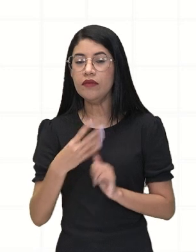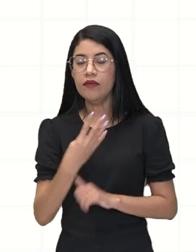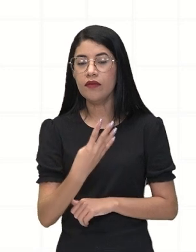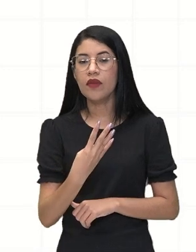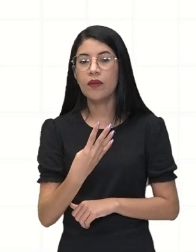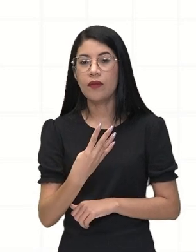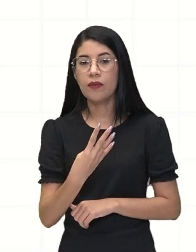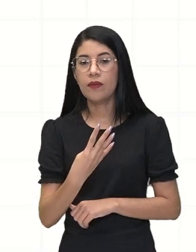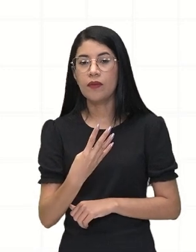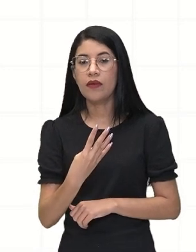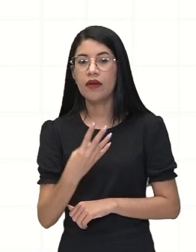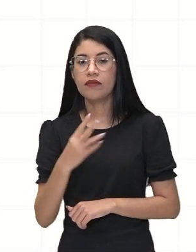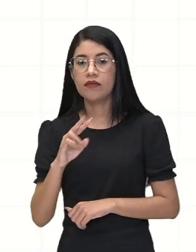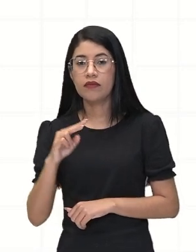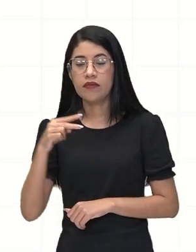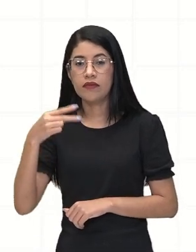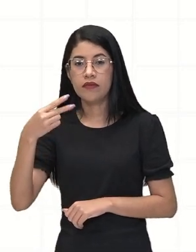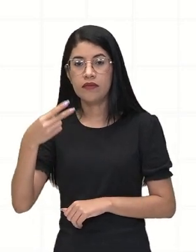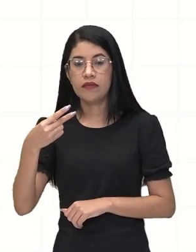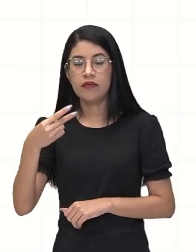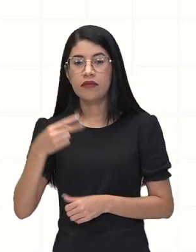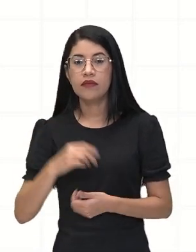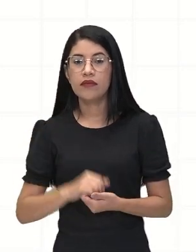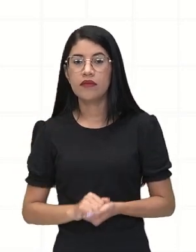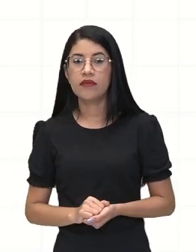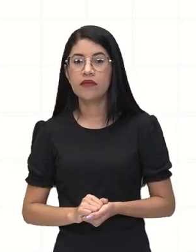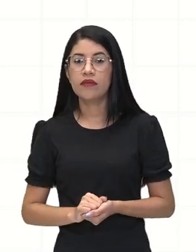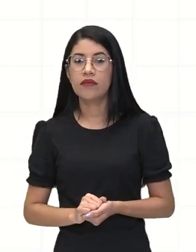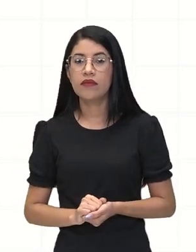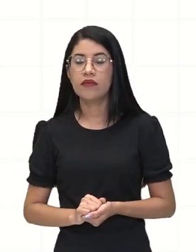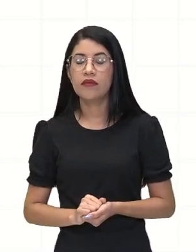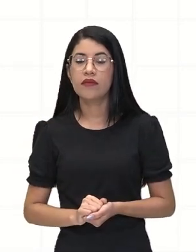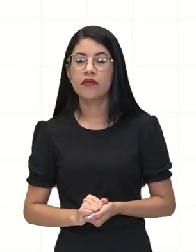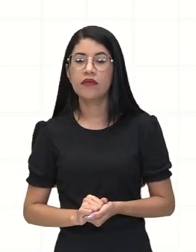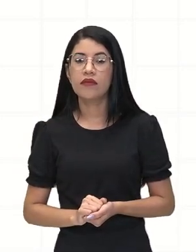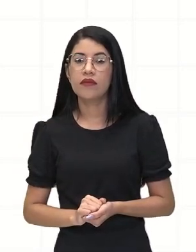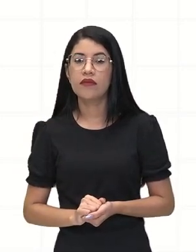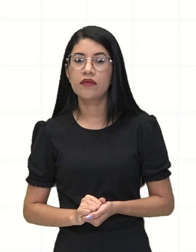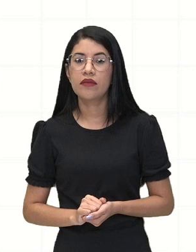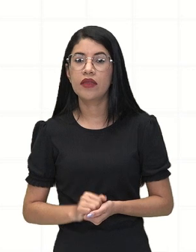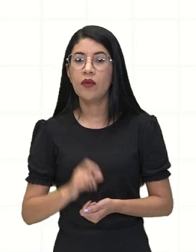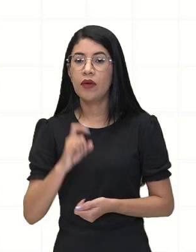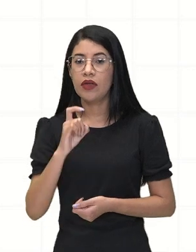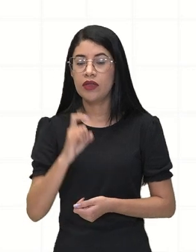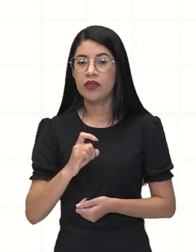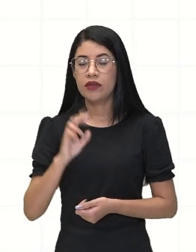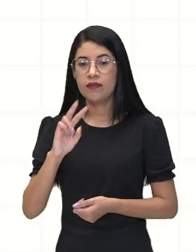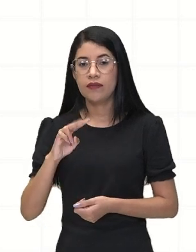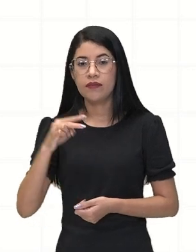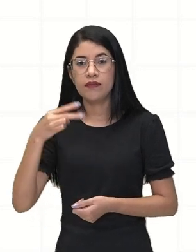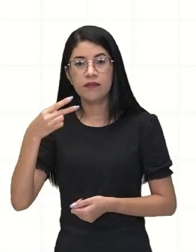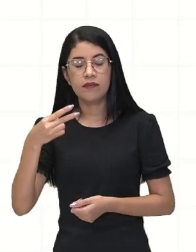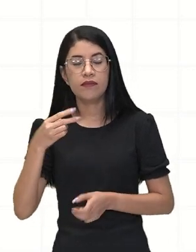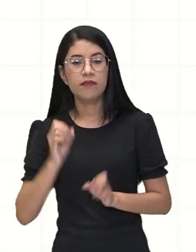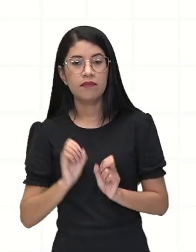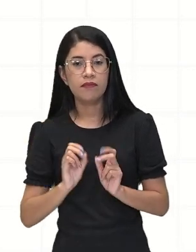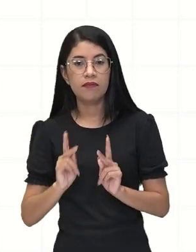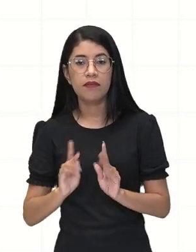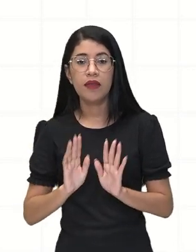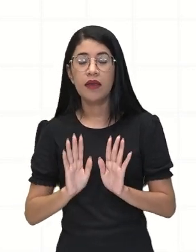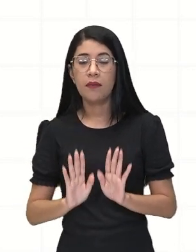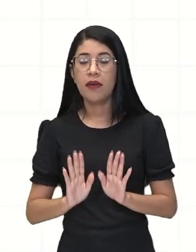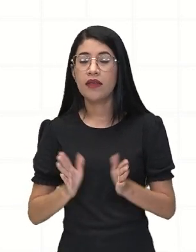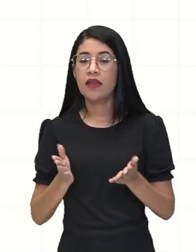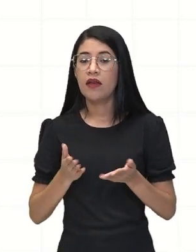quadrado? É. Então vai ficar 4 ao quadrado. X ao quadrado é a mesma coisa que x ao quadrado. Muito bem. Só que agora eu